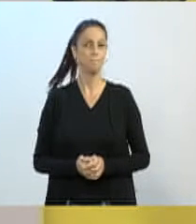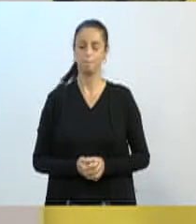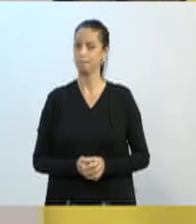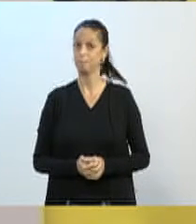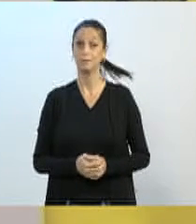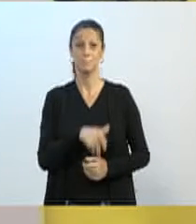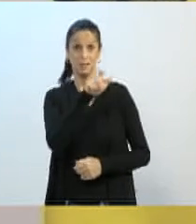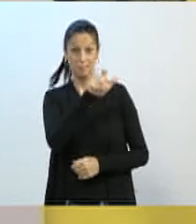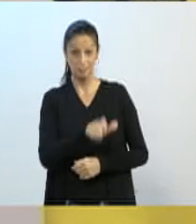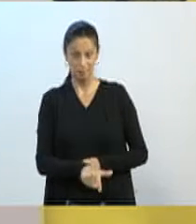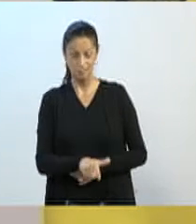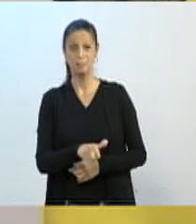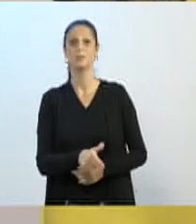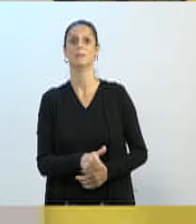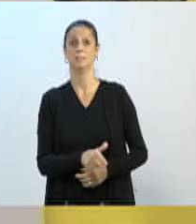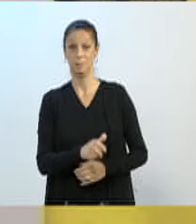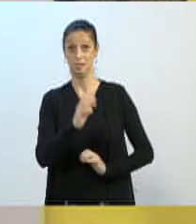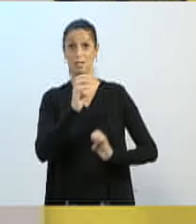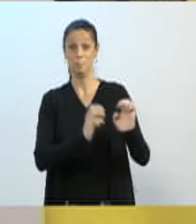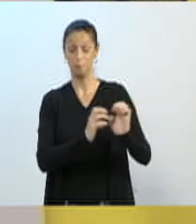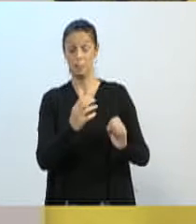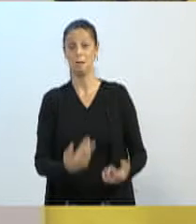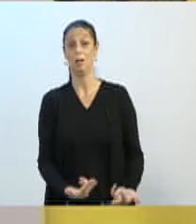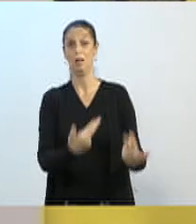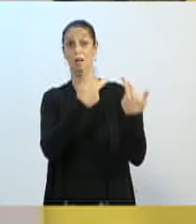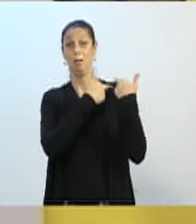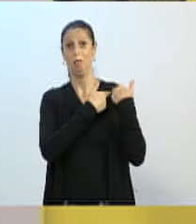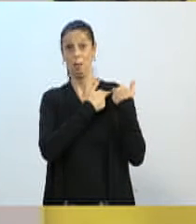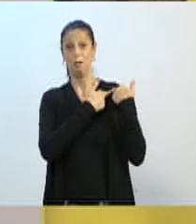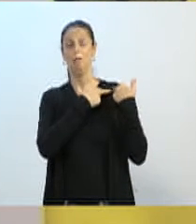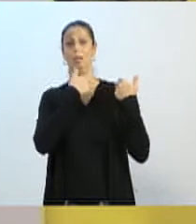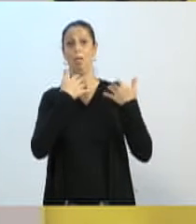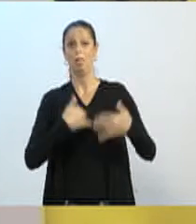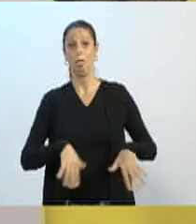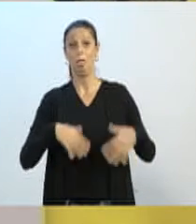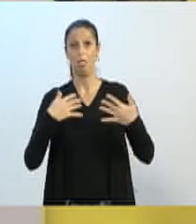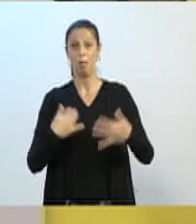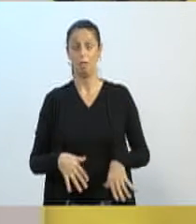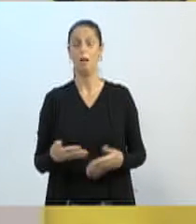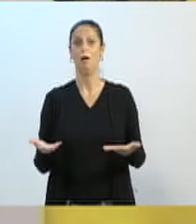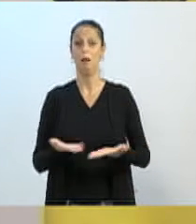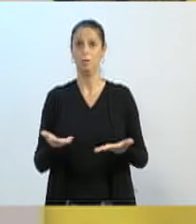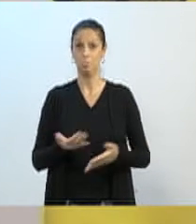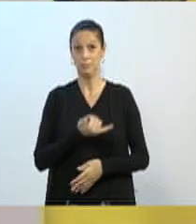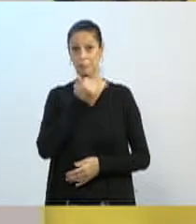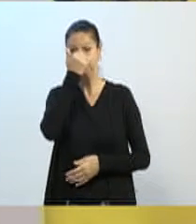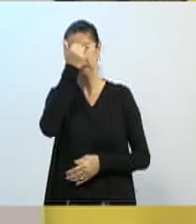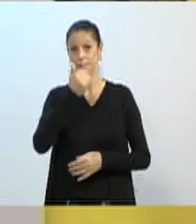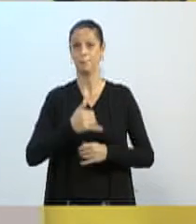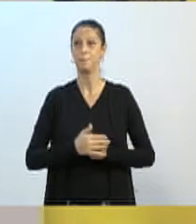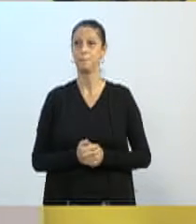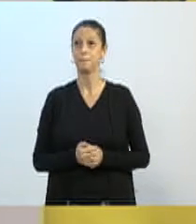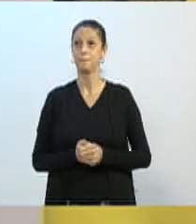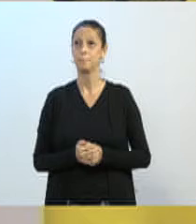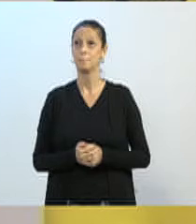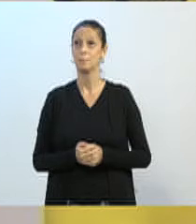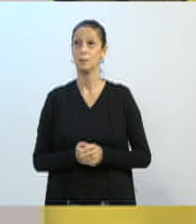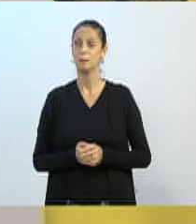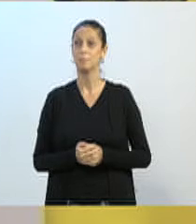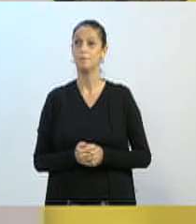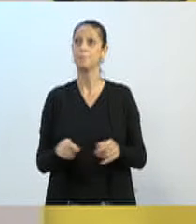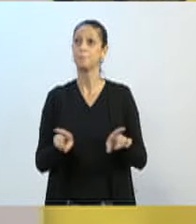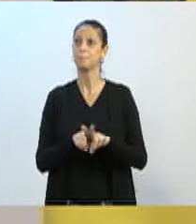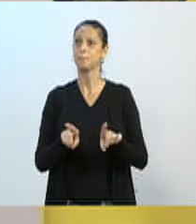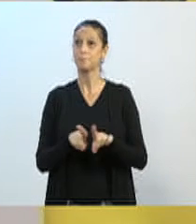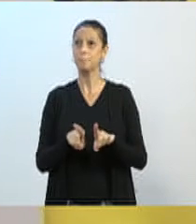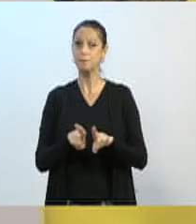ombros de um dos setores que mais emprega em todo o Brasil. Para amenizarmos esse problema, retirando a